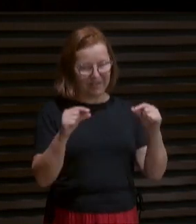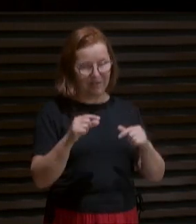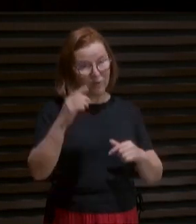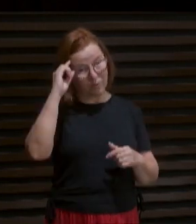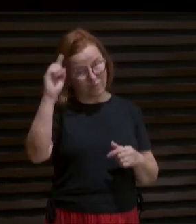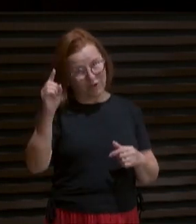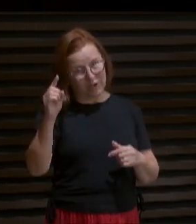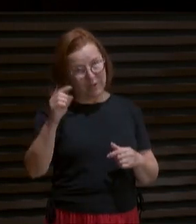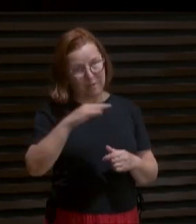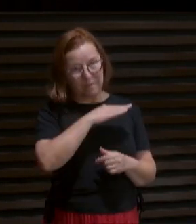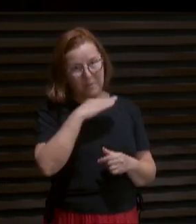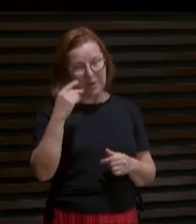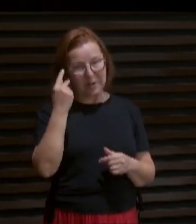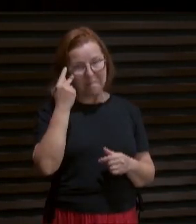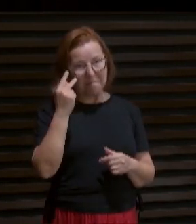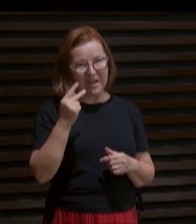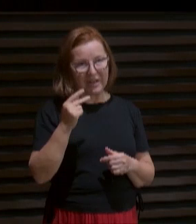Para suas opiniões,